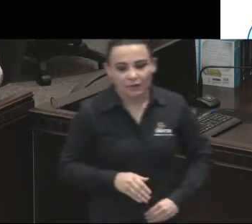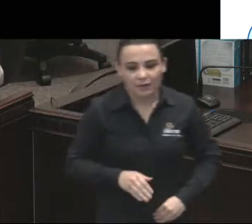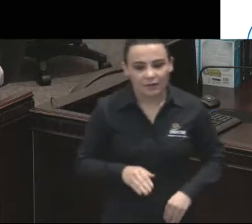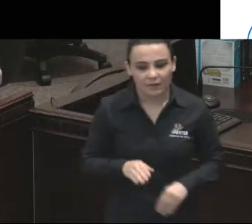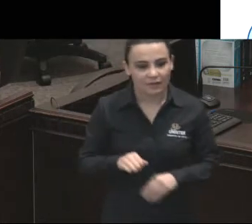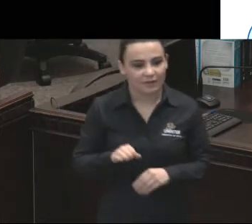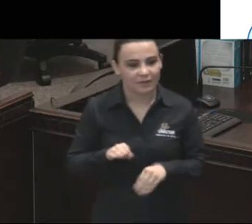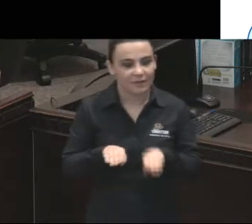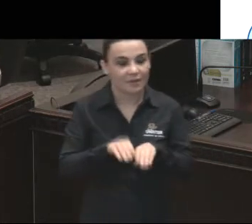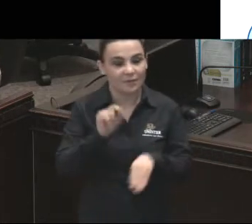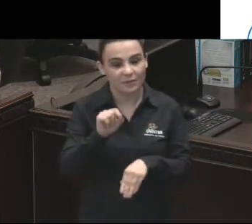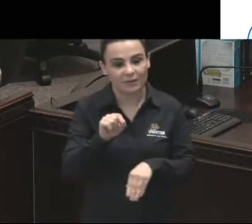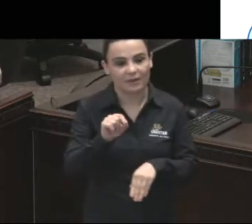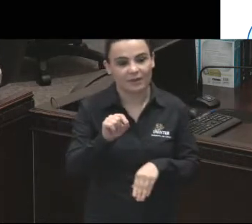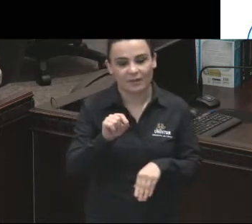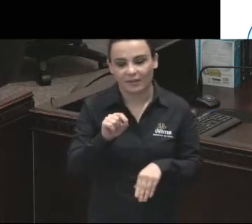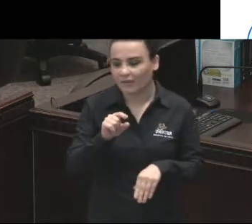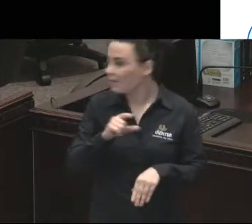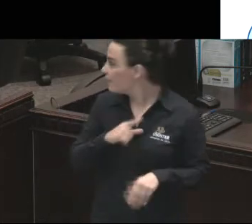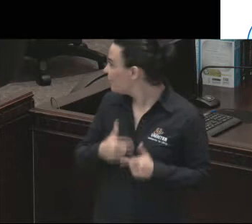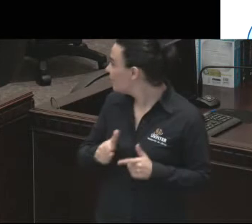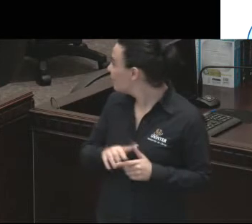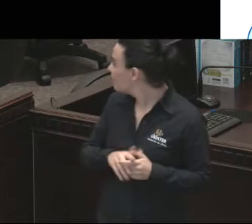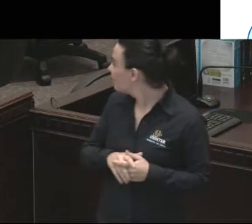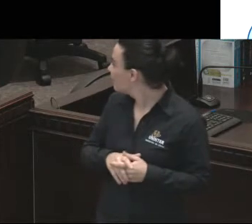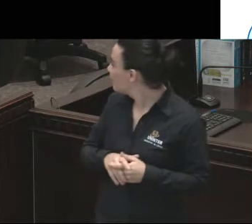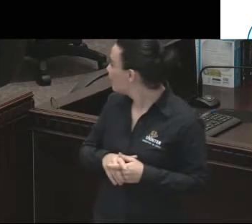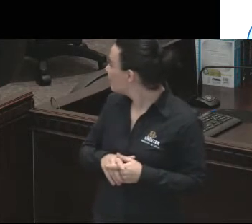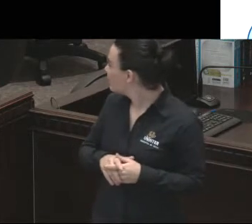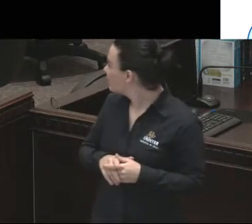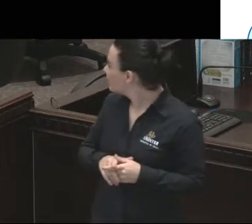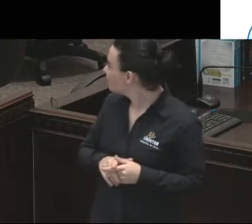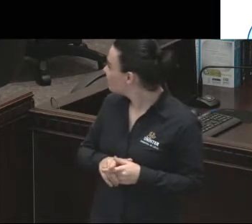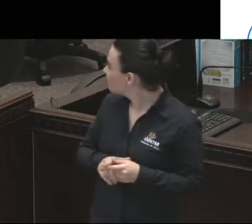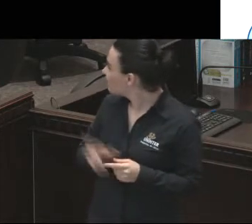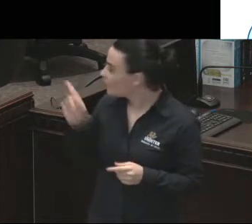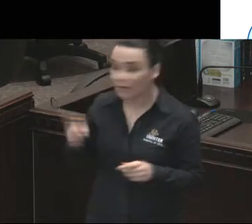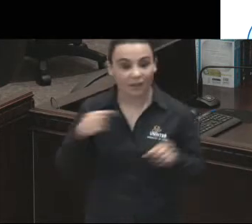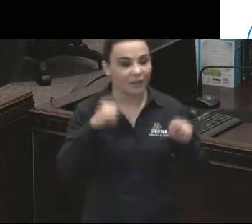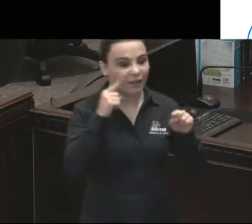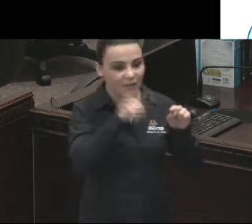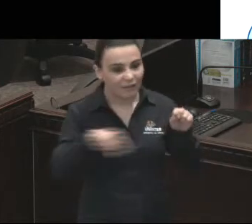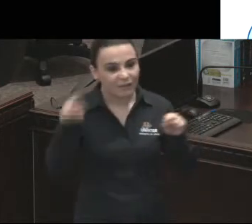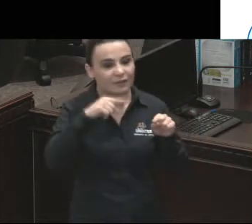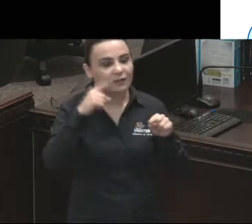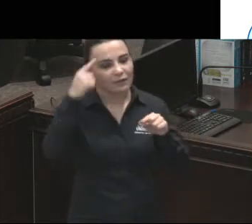fármacos, os metais, os agrotóxicos, eles são desreguladores endócrinos, né? Então, eles fazem essa